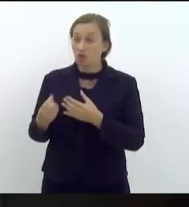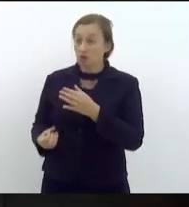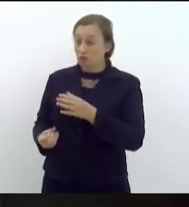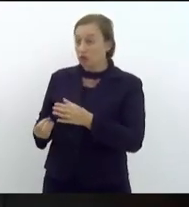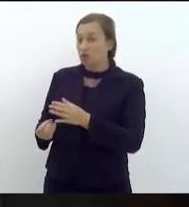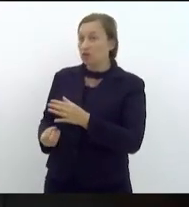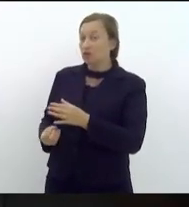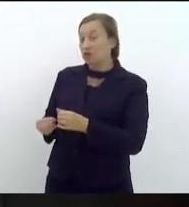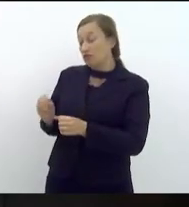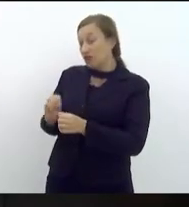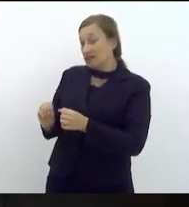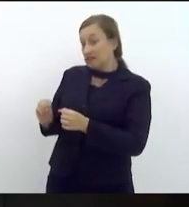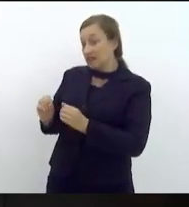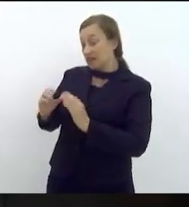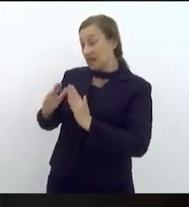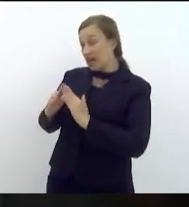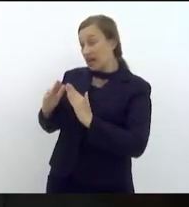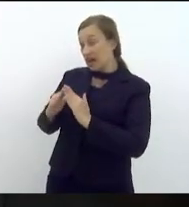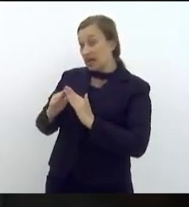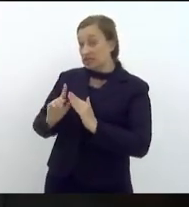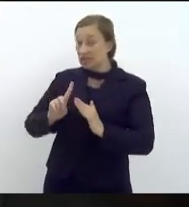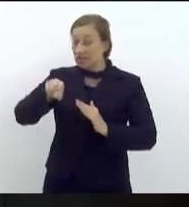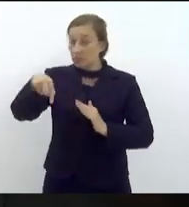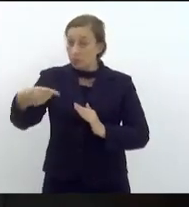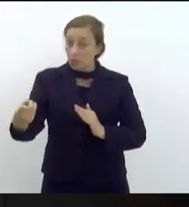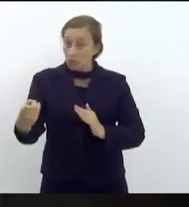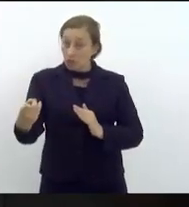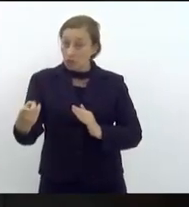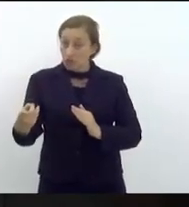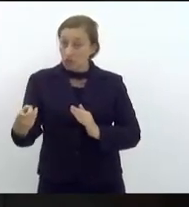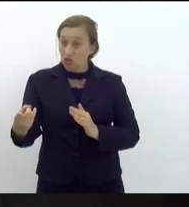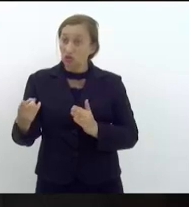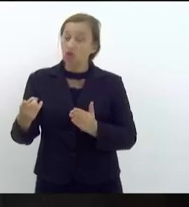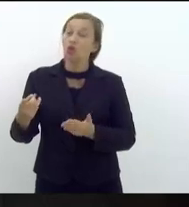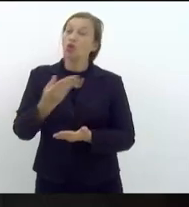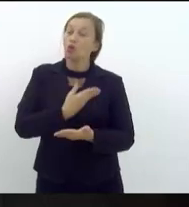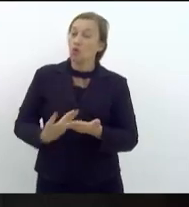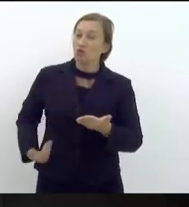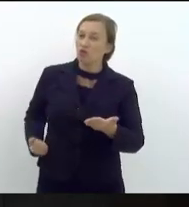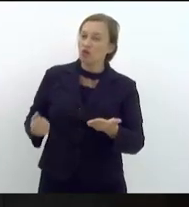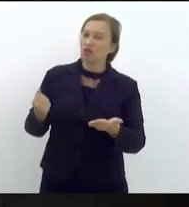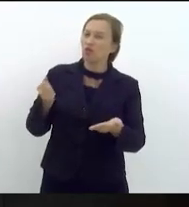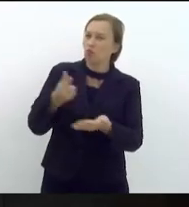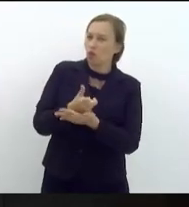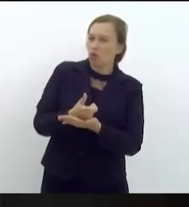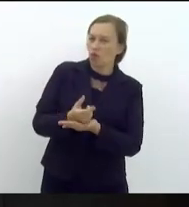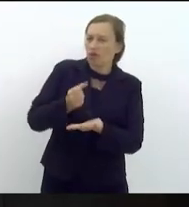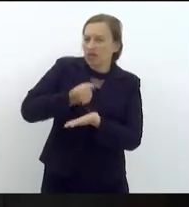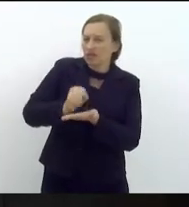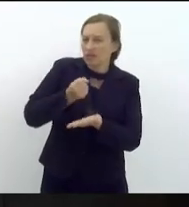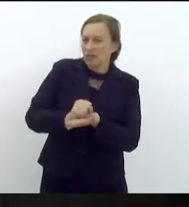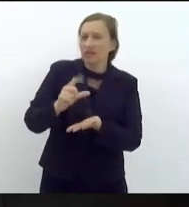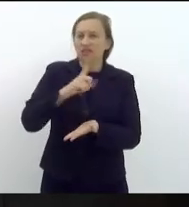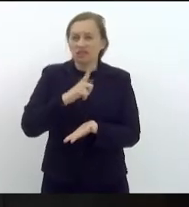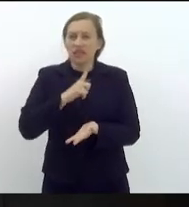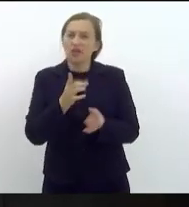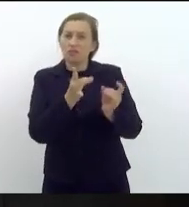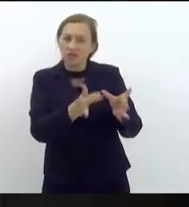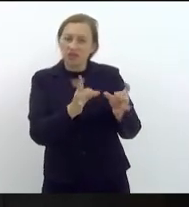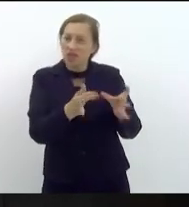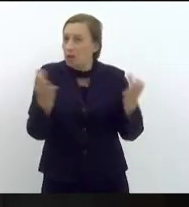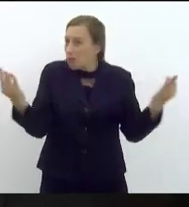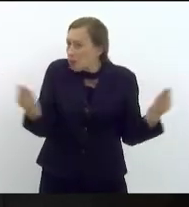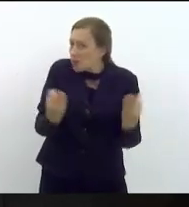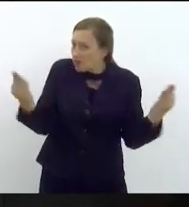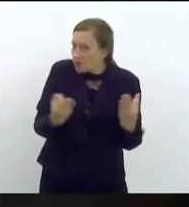querer que o governo compre aquilo e coloque nas farmácias que nem haveria escala para isso então isso tem que ser perfeitamente